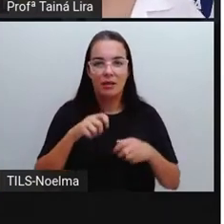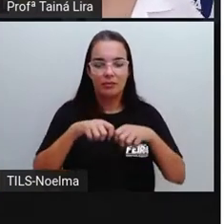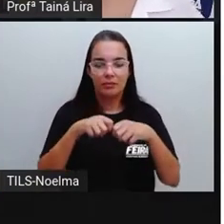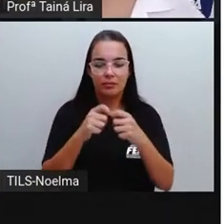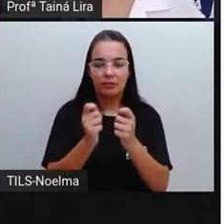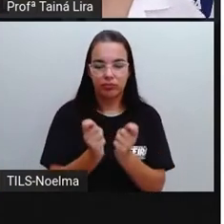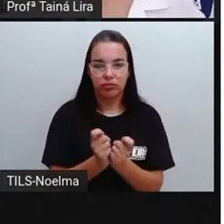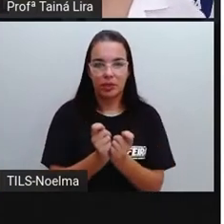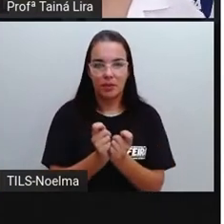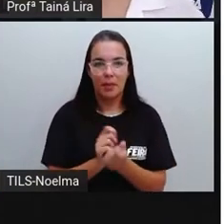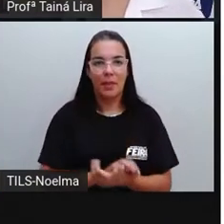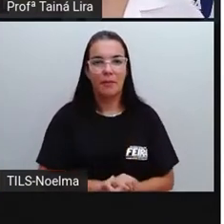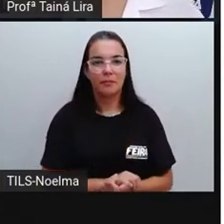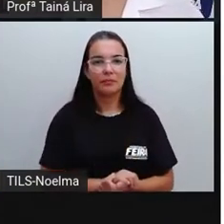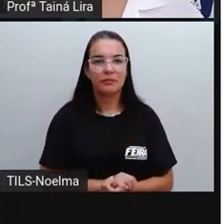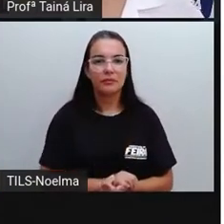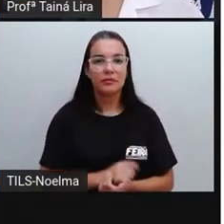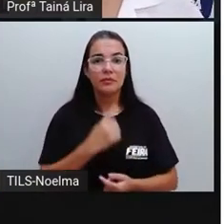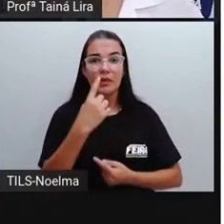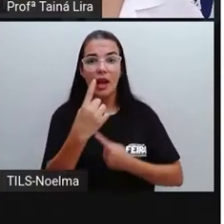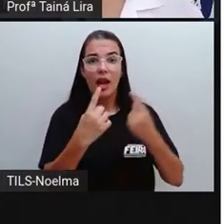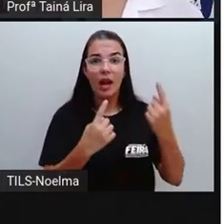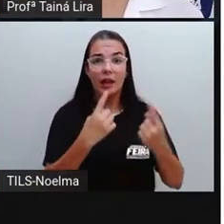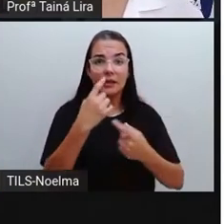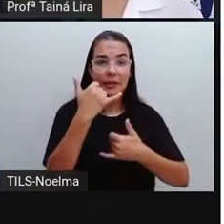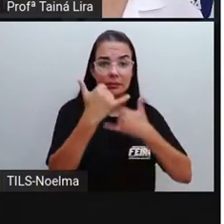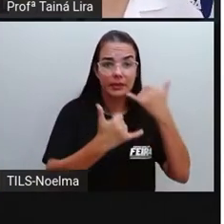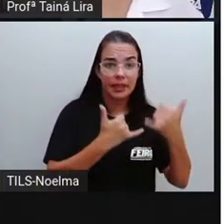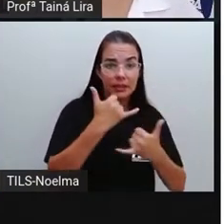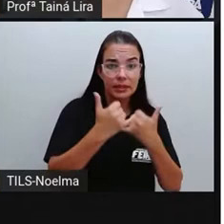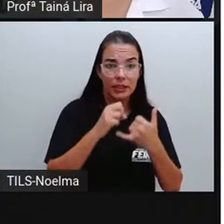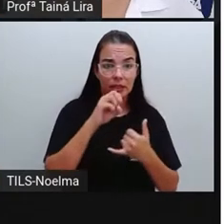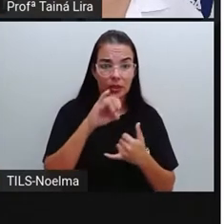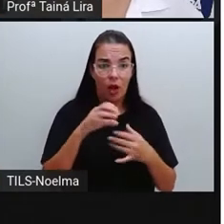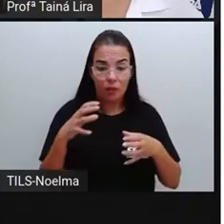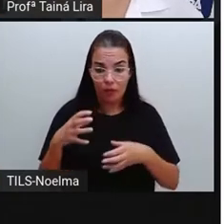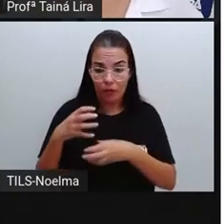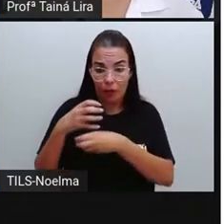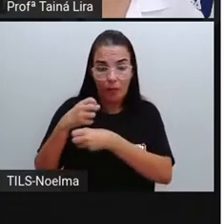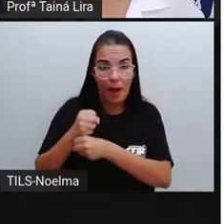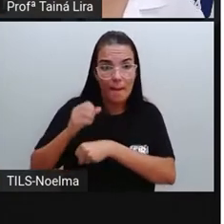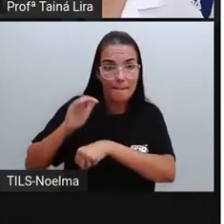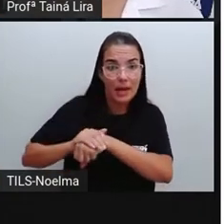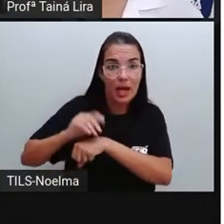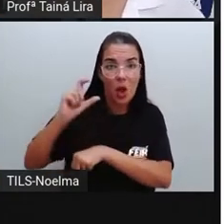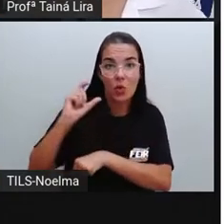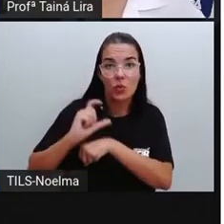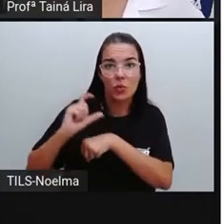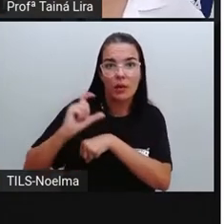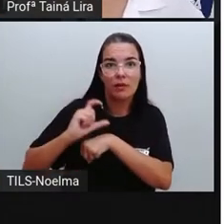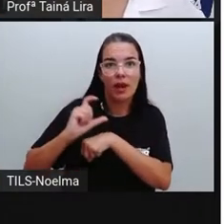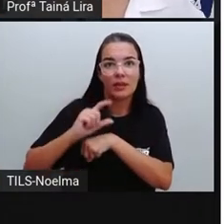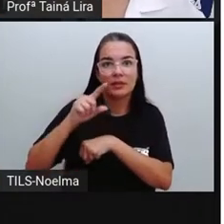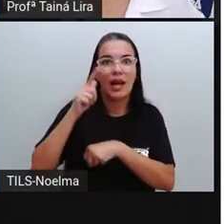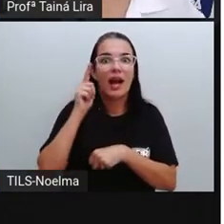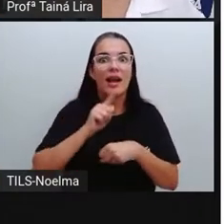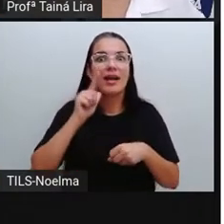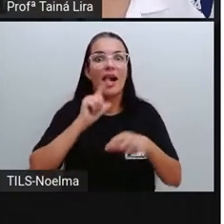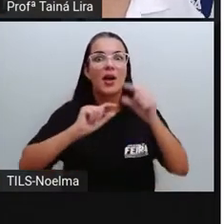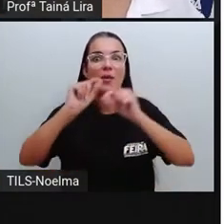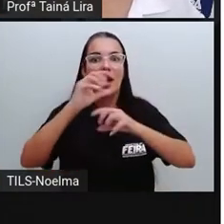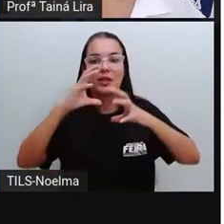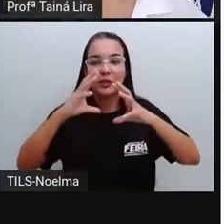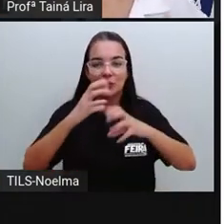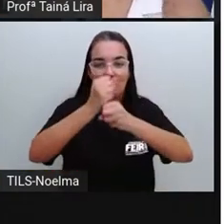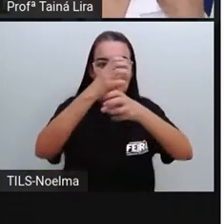cada rodada, quem formar o número maior de par de cartas vai ficar com par. Ganha quem acumular mais pares